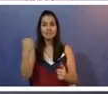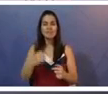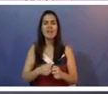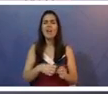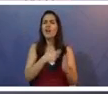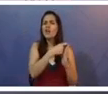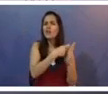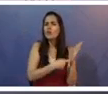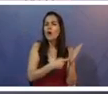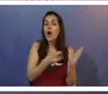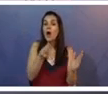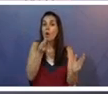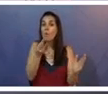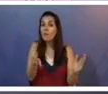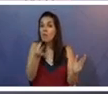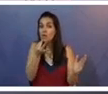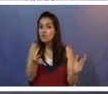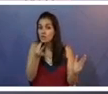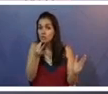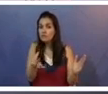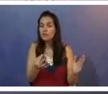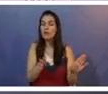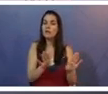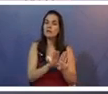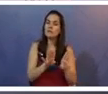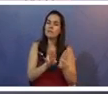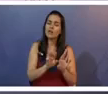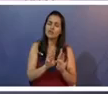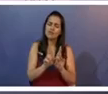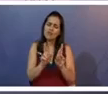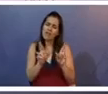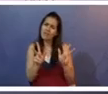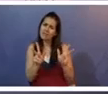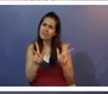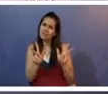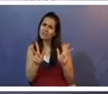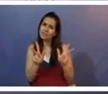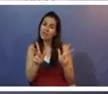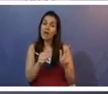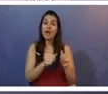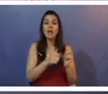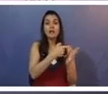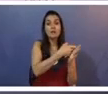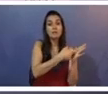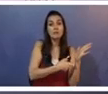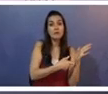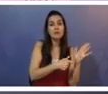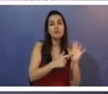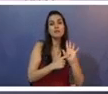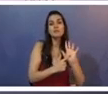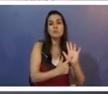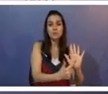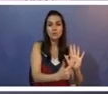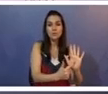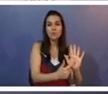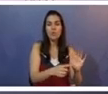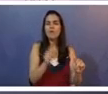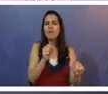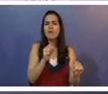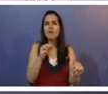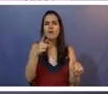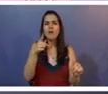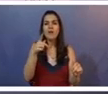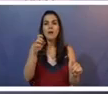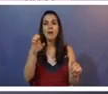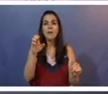dissertação argumentativa da dissertação expositiva. Sabe que aspecto que é esse? A persuasão.